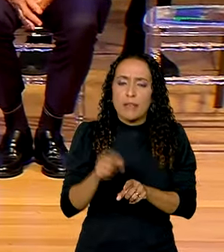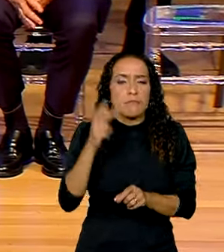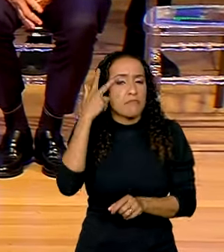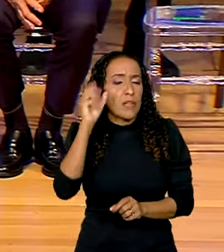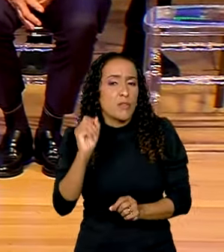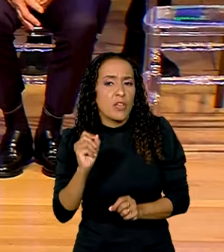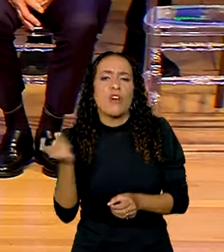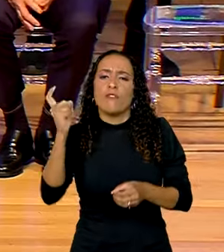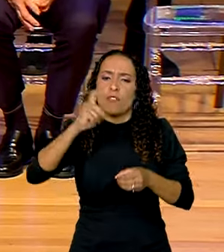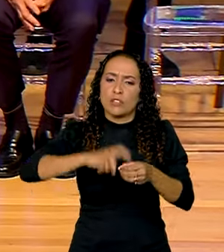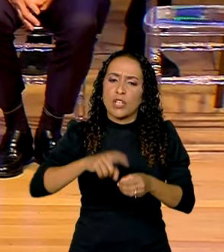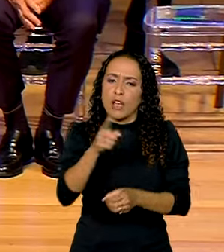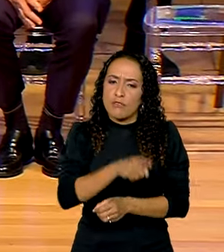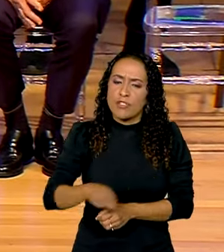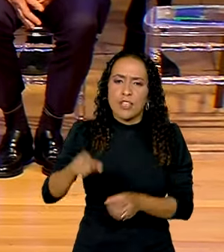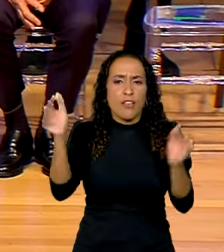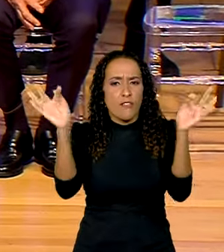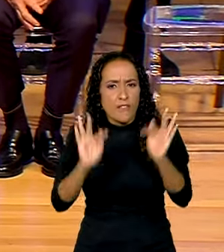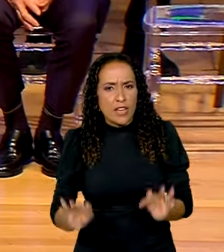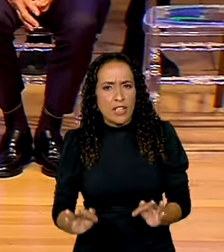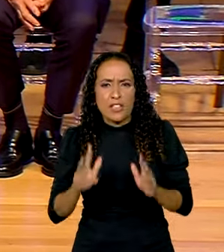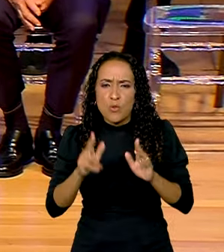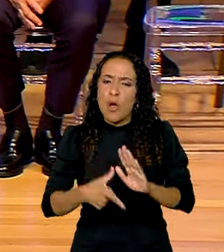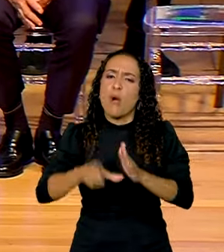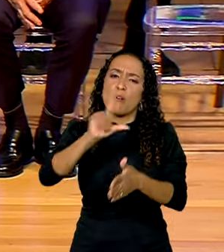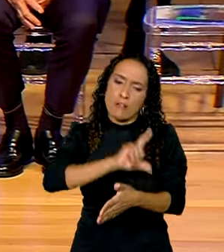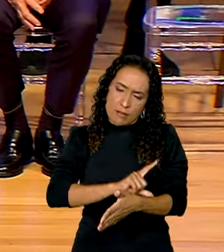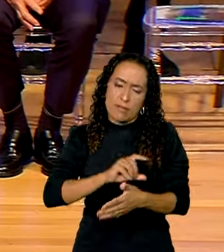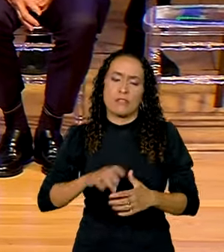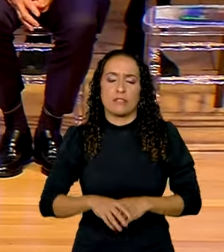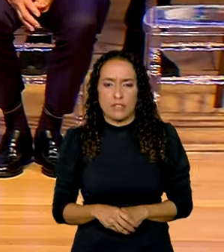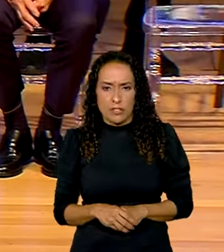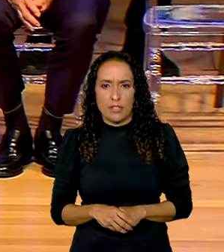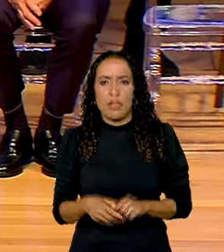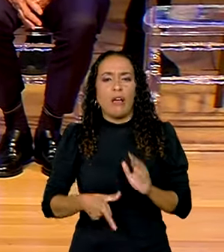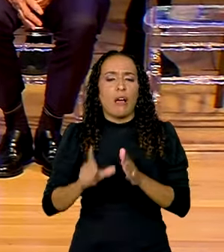voltem a ser tão felizes como vocês eram antes do desastre.